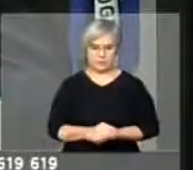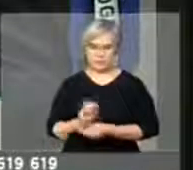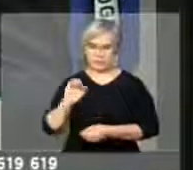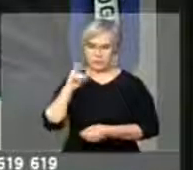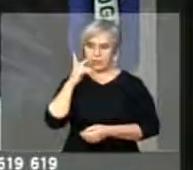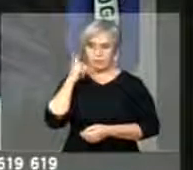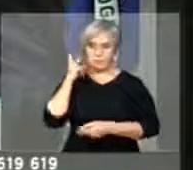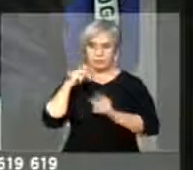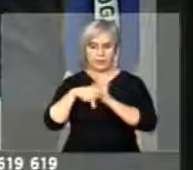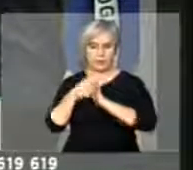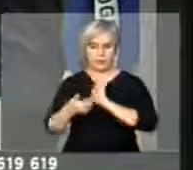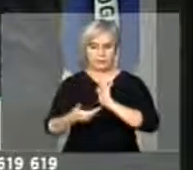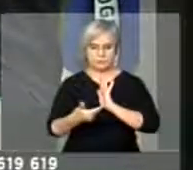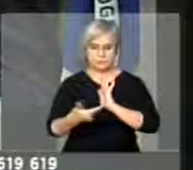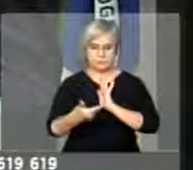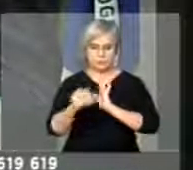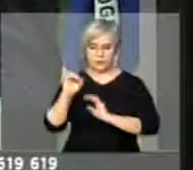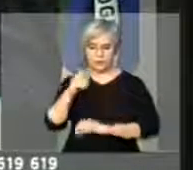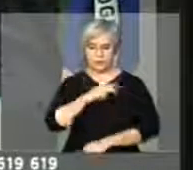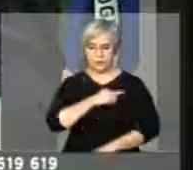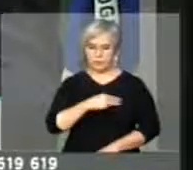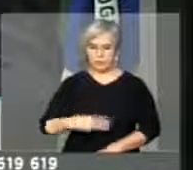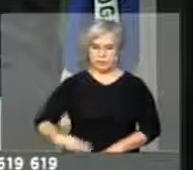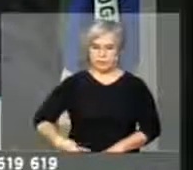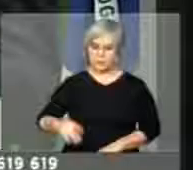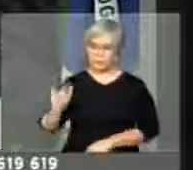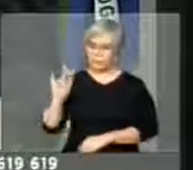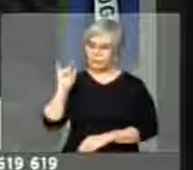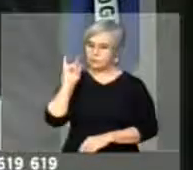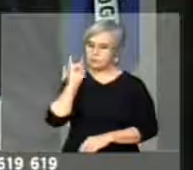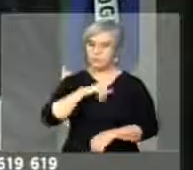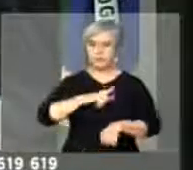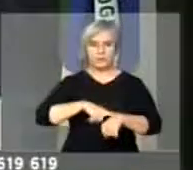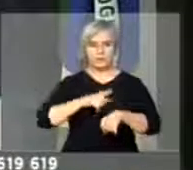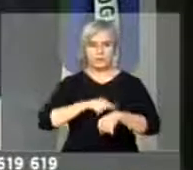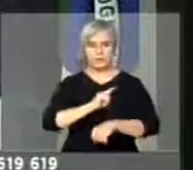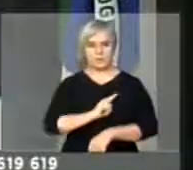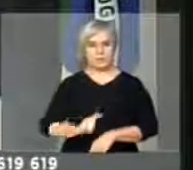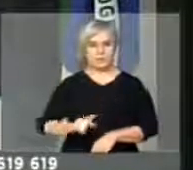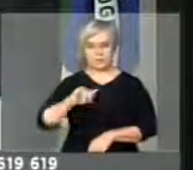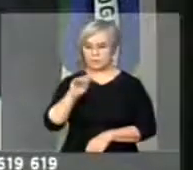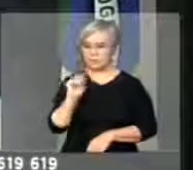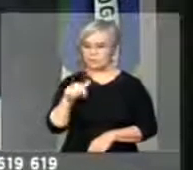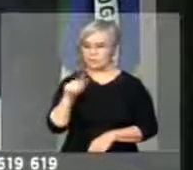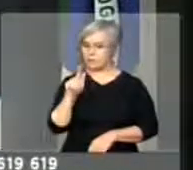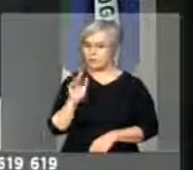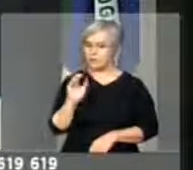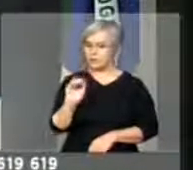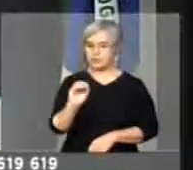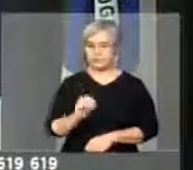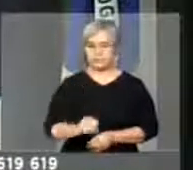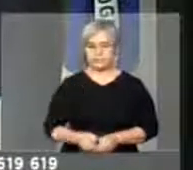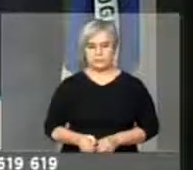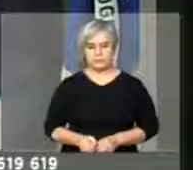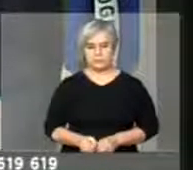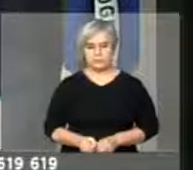Ex-parlamentar nesta casa, ex-ministro da aviação de Jango, figura do Expedito